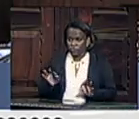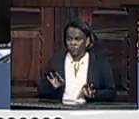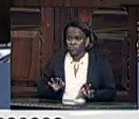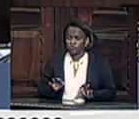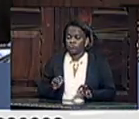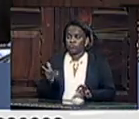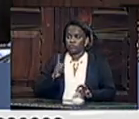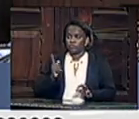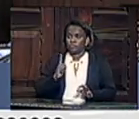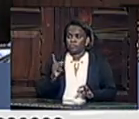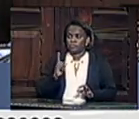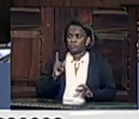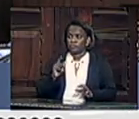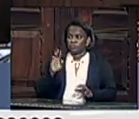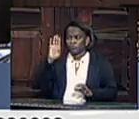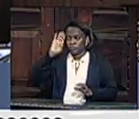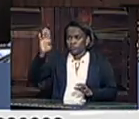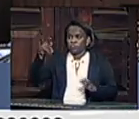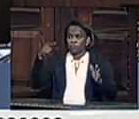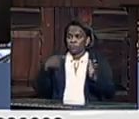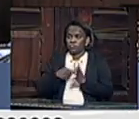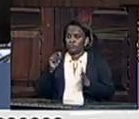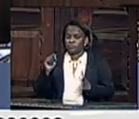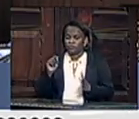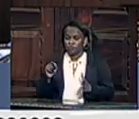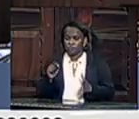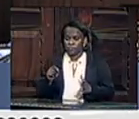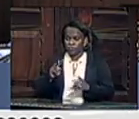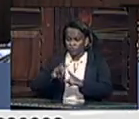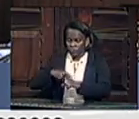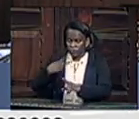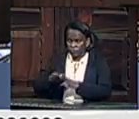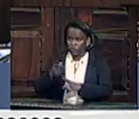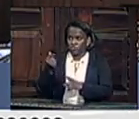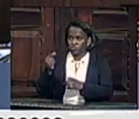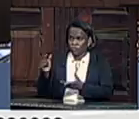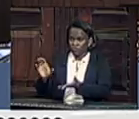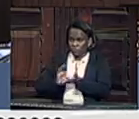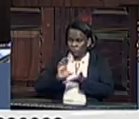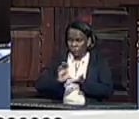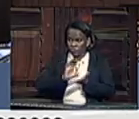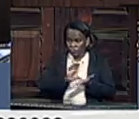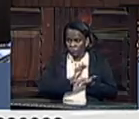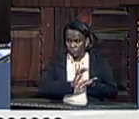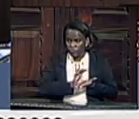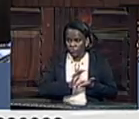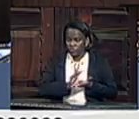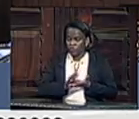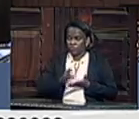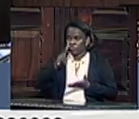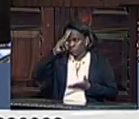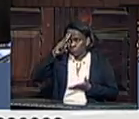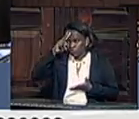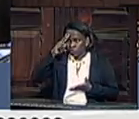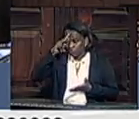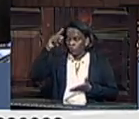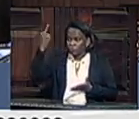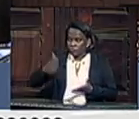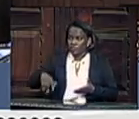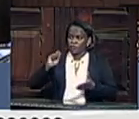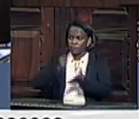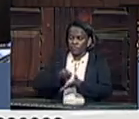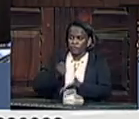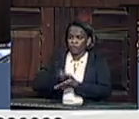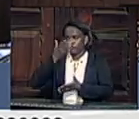tem como ponto principal de aumento da arrecadação onerar ainda mais